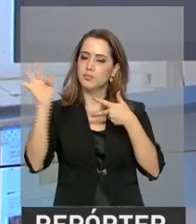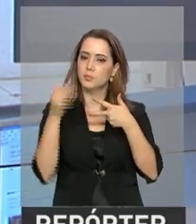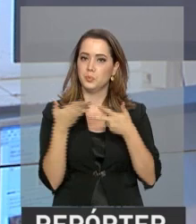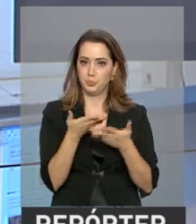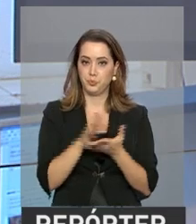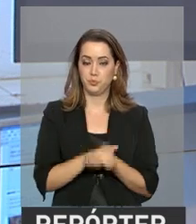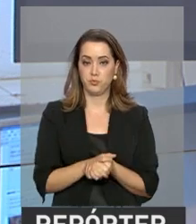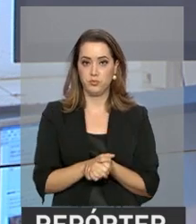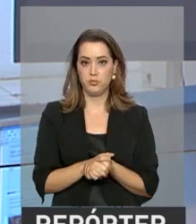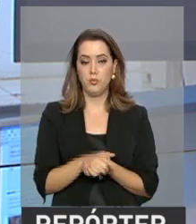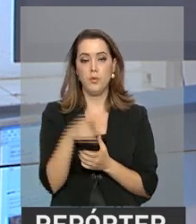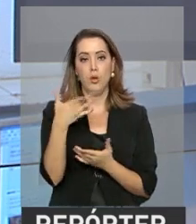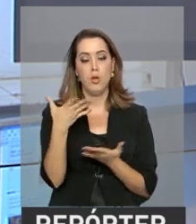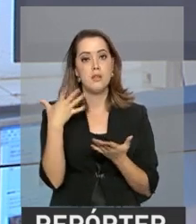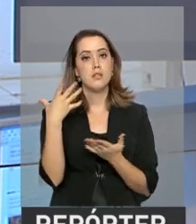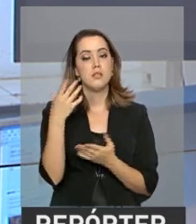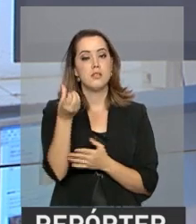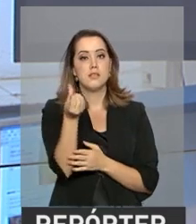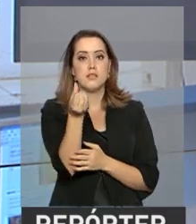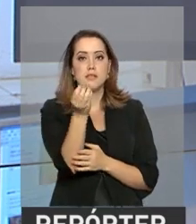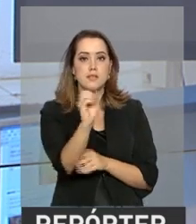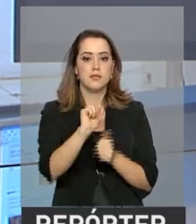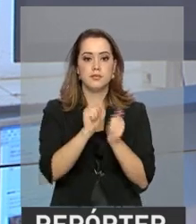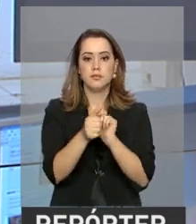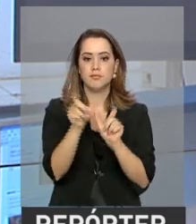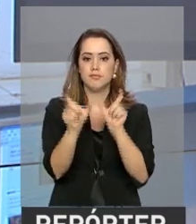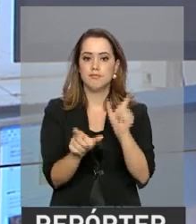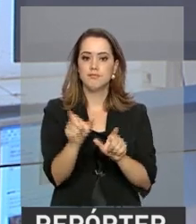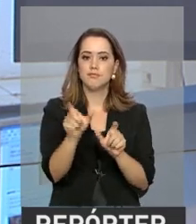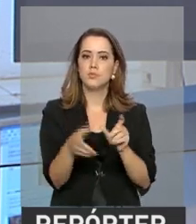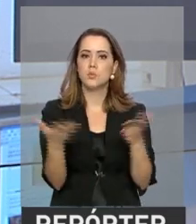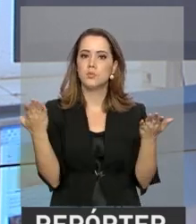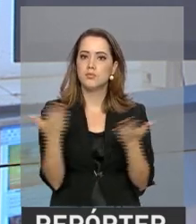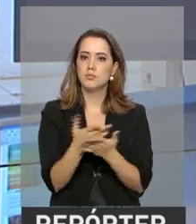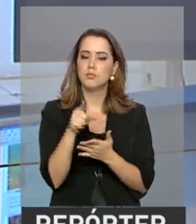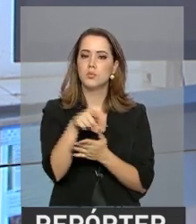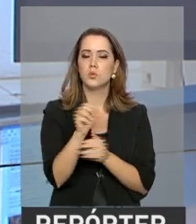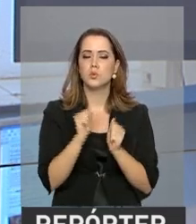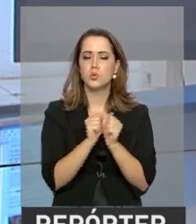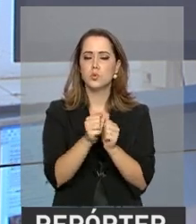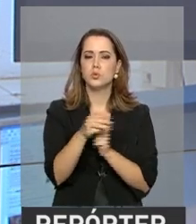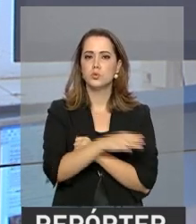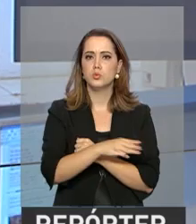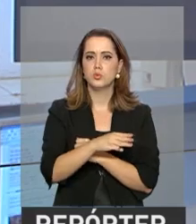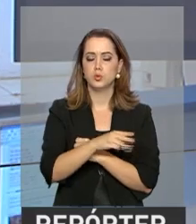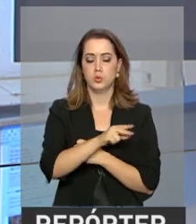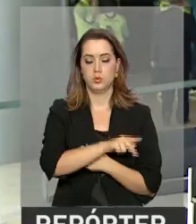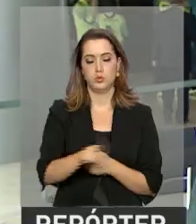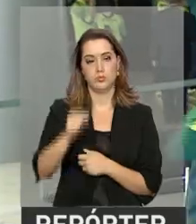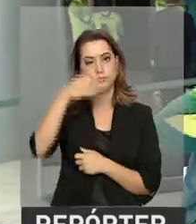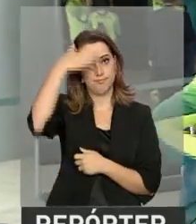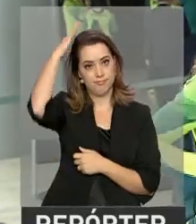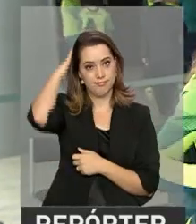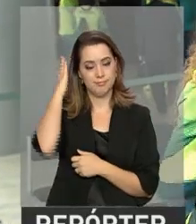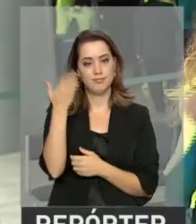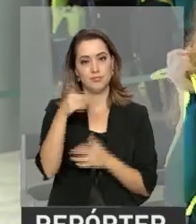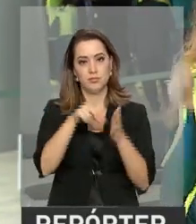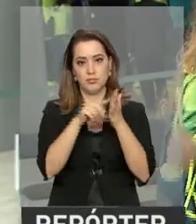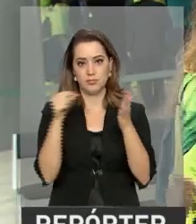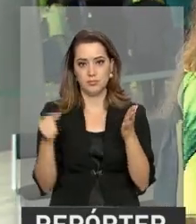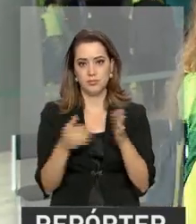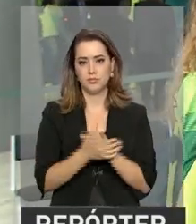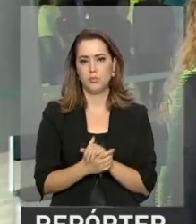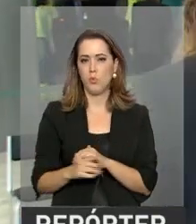60 atletas olímpicos foi recebido nesta segunda-feira pelo presidente Michel Temer. O encontro foi no Palácio do Planalto. Eles